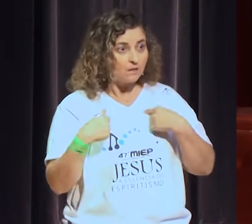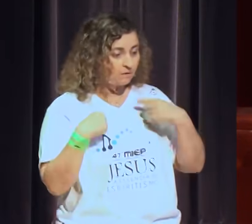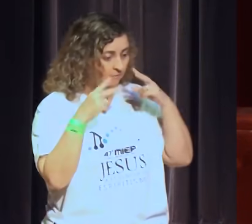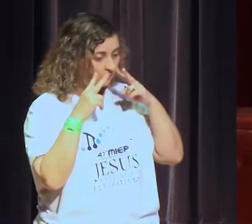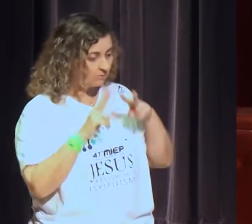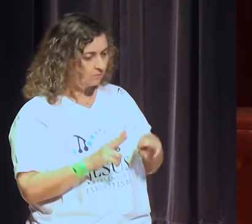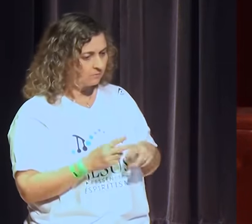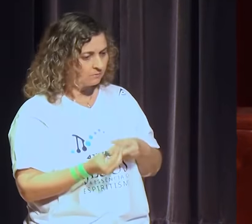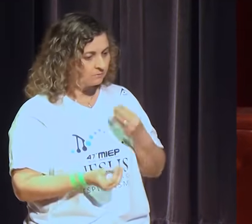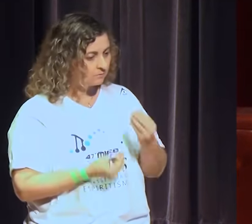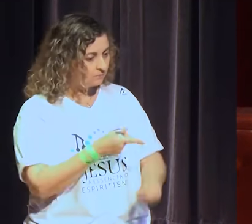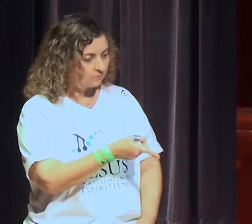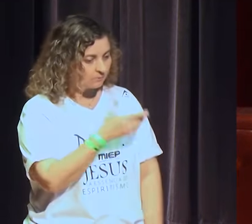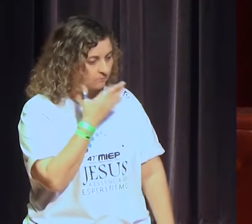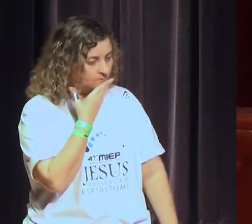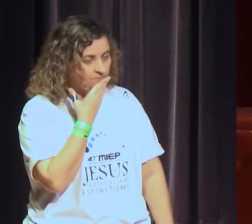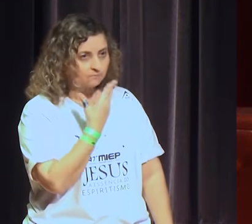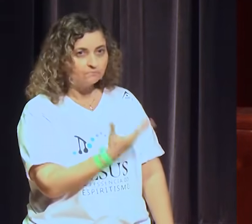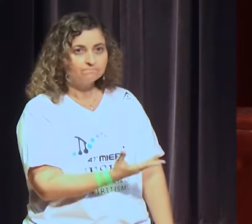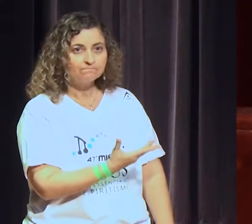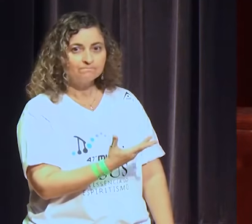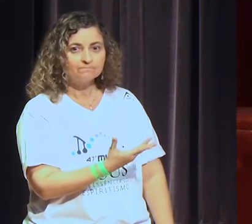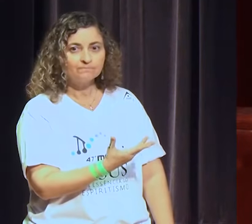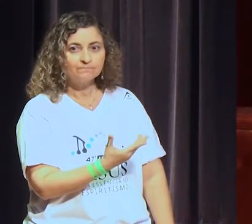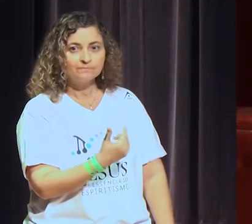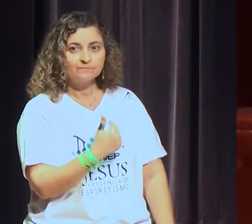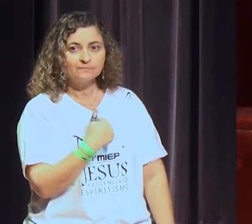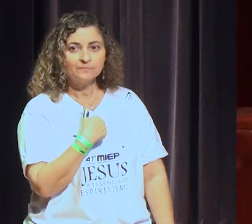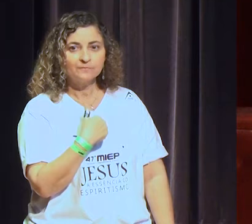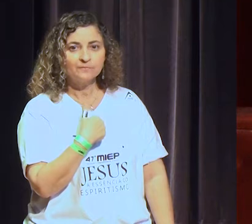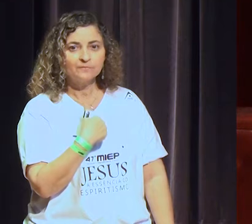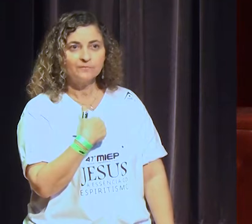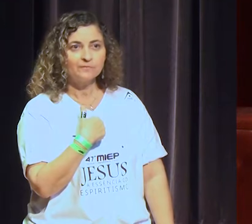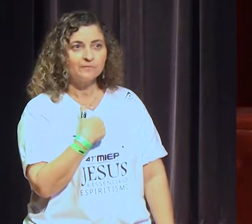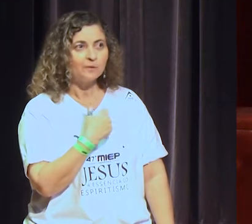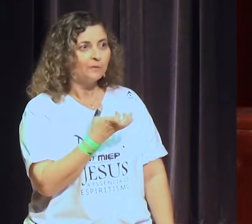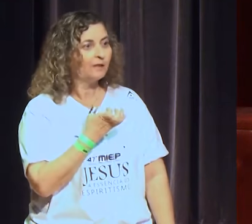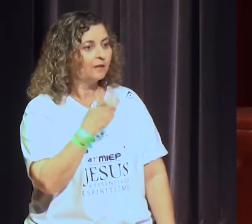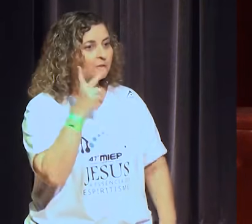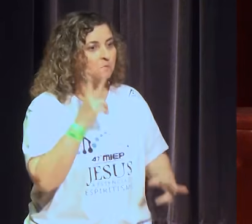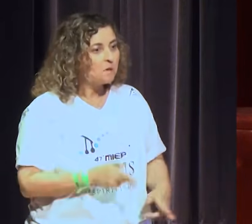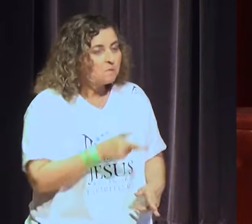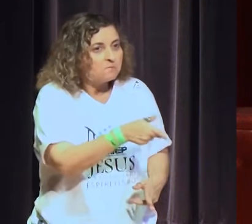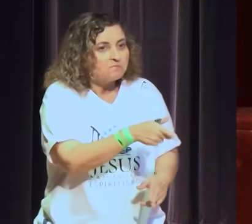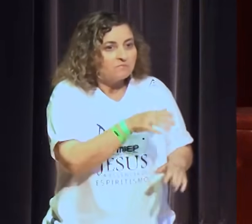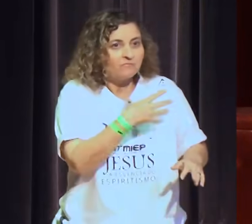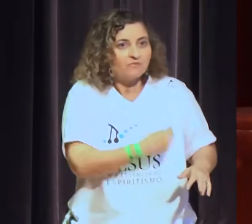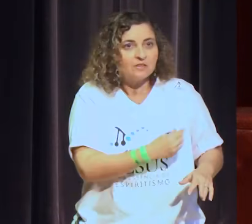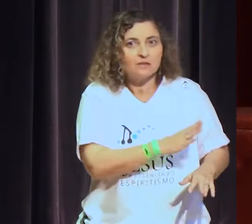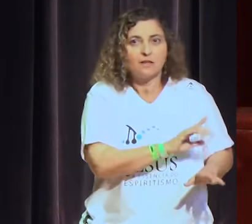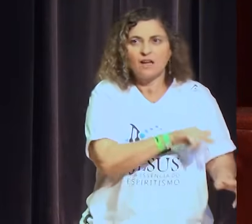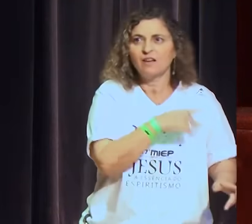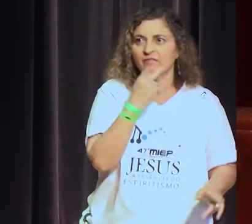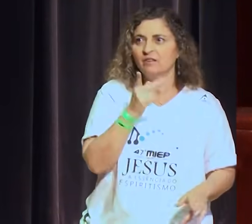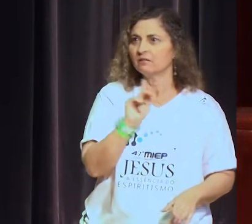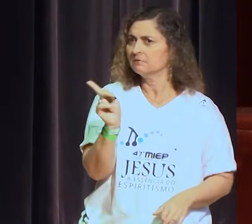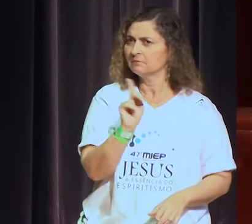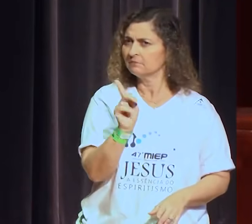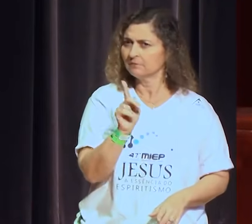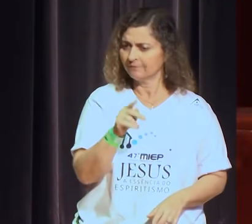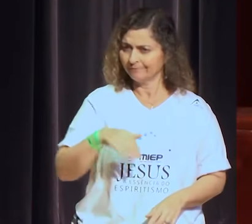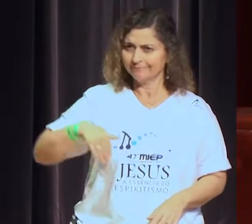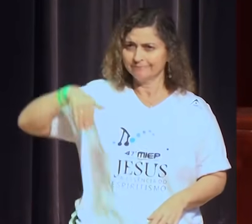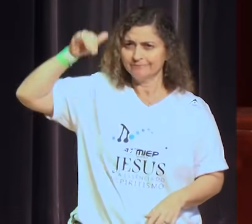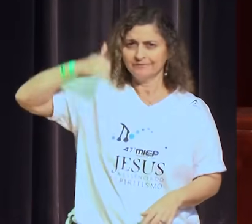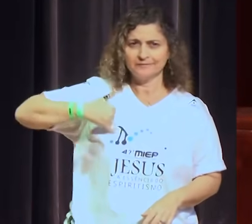E aí eu falo, nossa, eu queria tanto tocar assim. E sempre tem uma pessoa que estimula, né? A pessoa fala assim, não, depois dos 45 você não aprende piano,